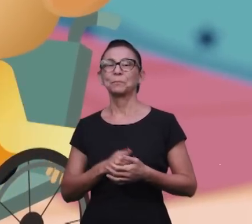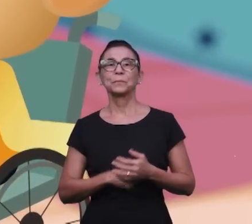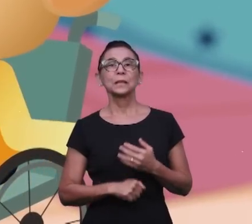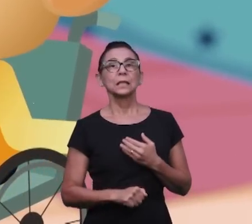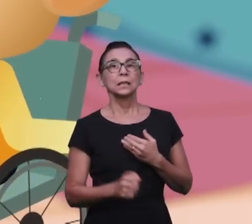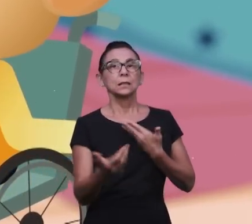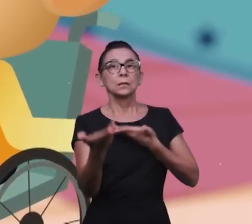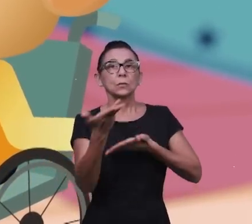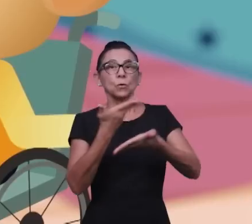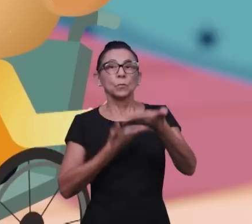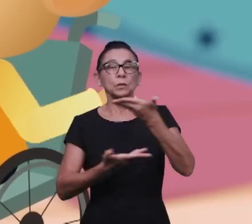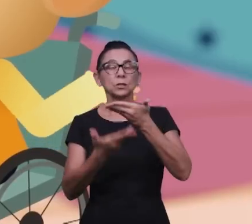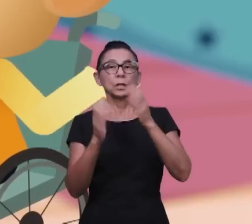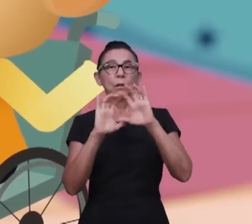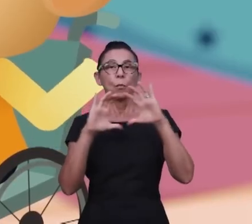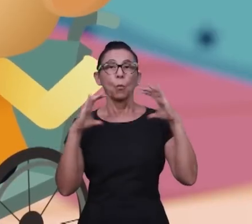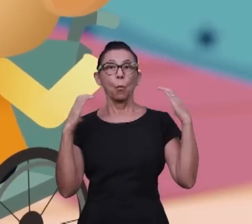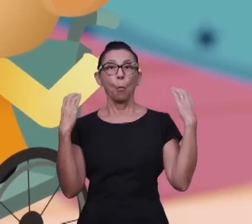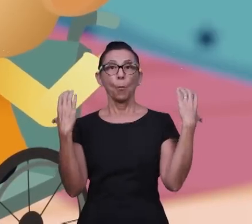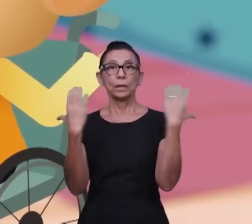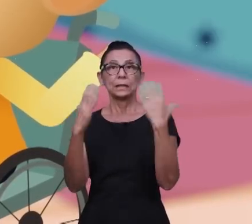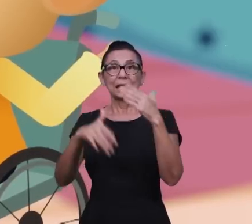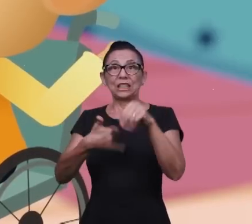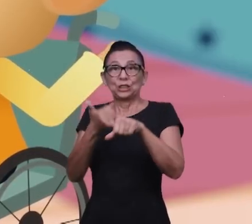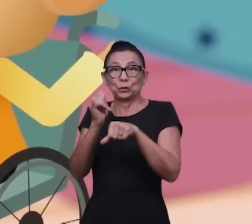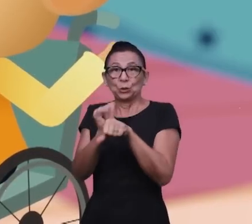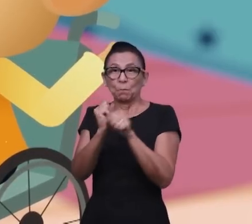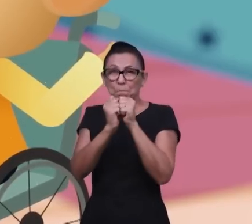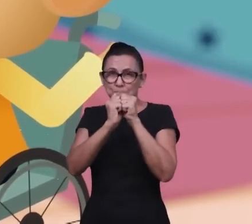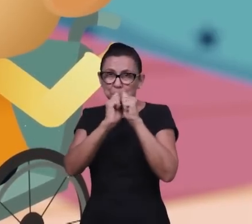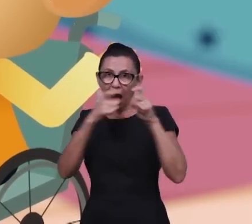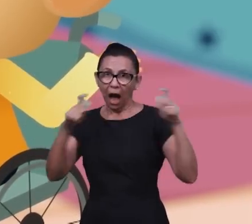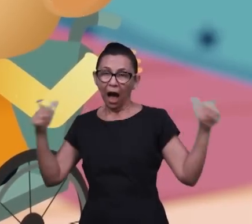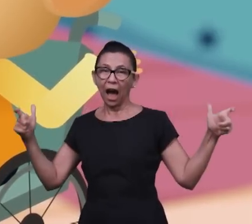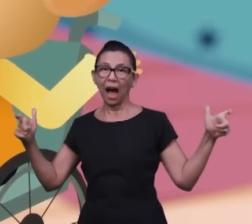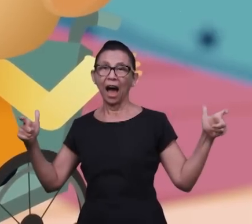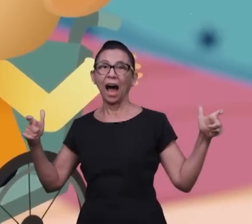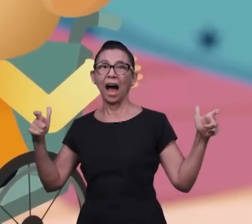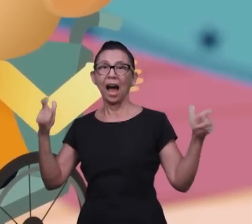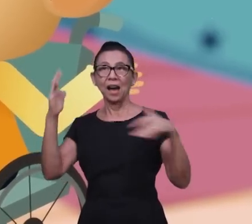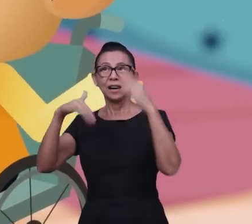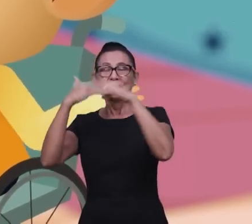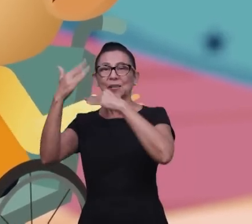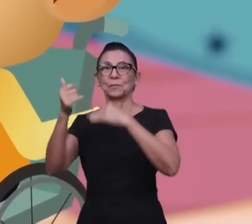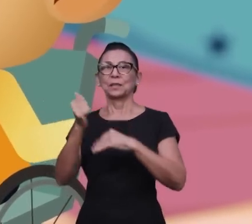nossa comunidade no YouTube vai ficar cada dia maior e mais forte, para a honra e